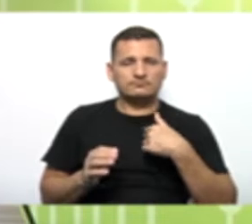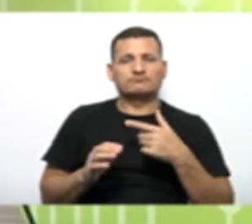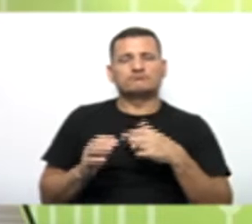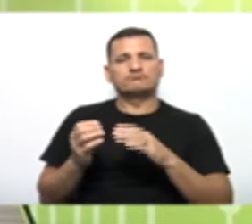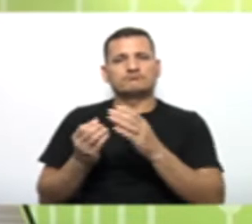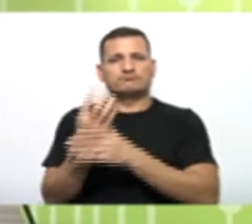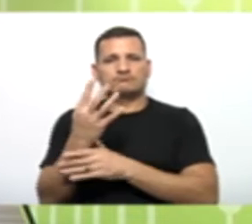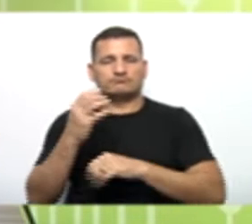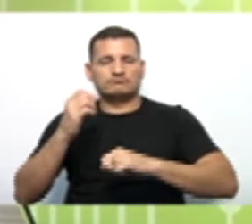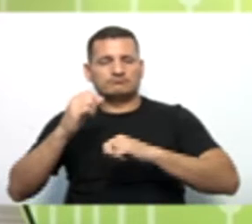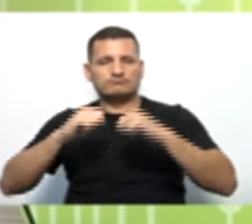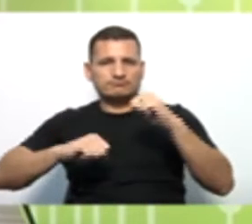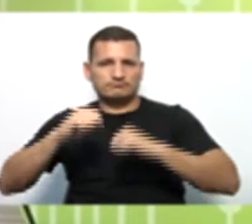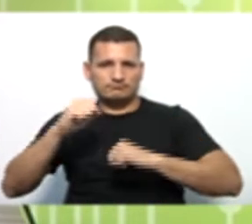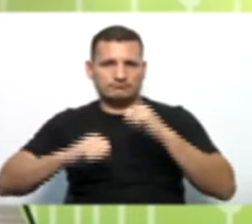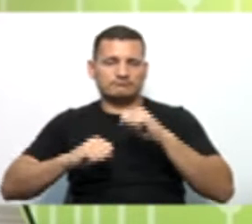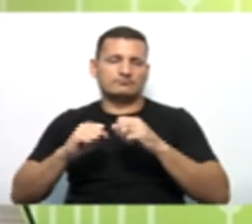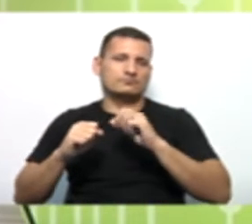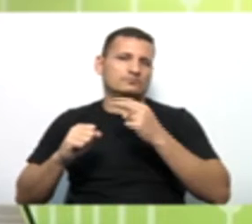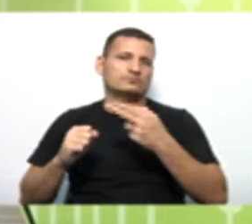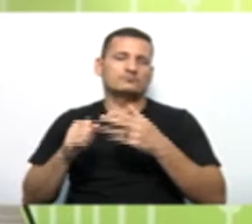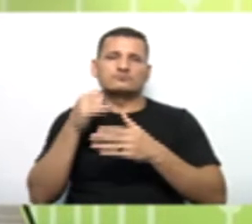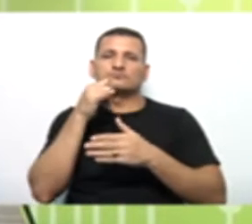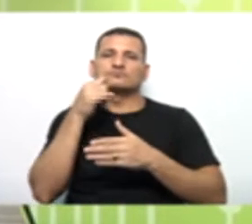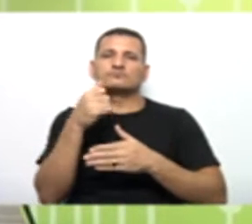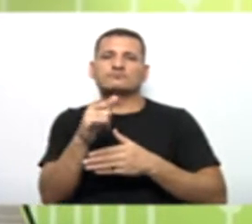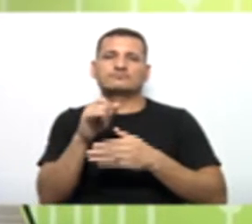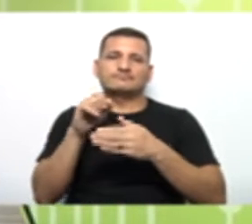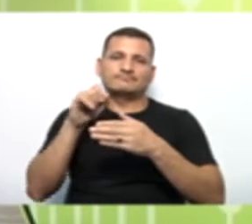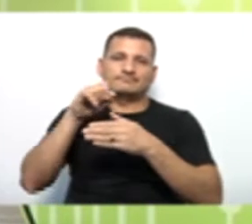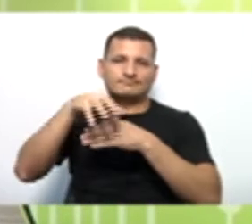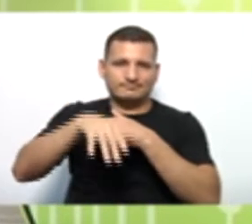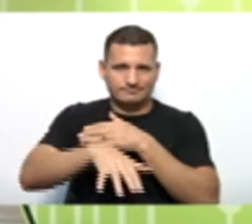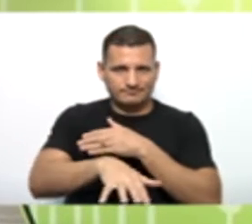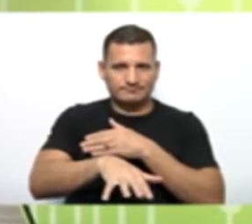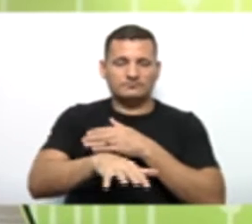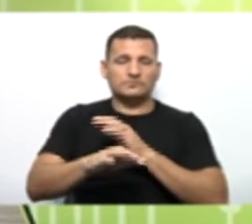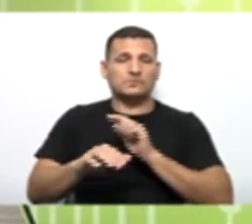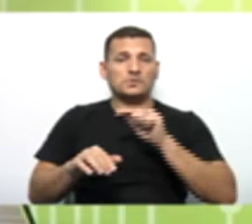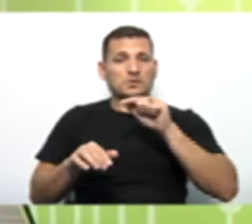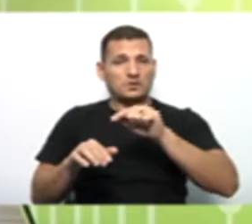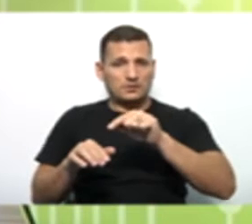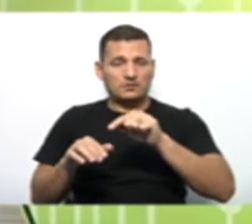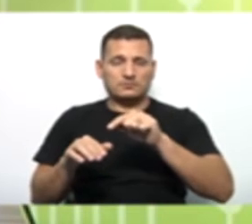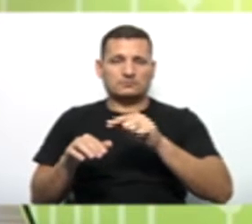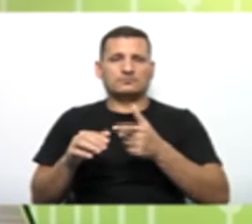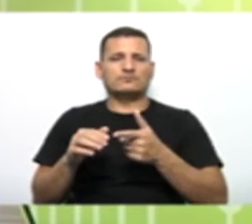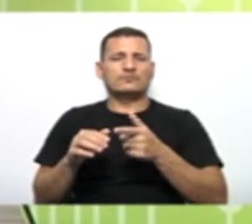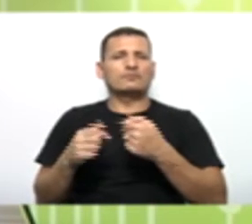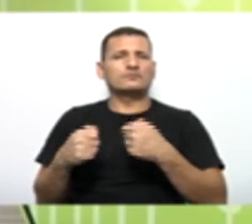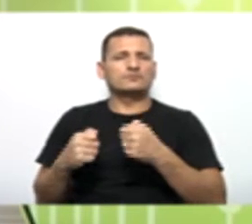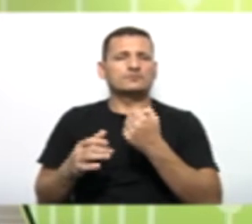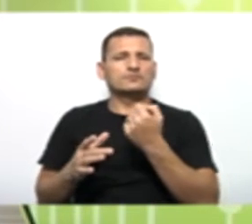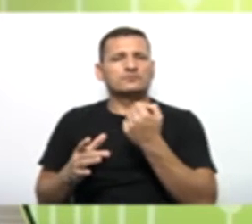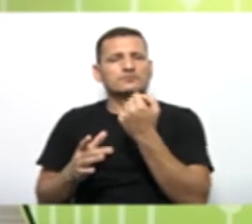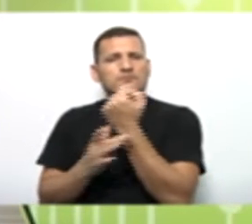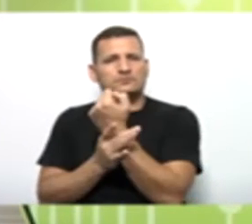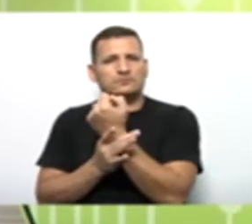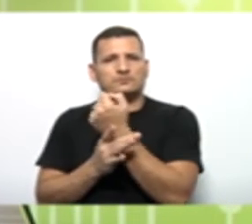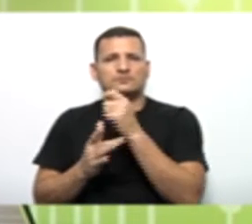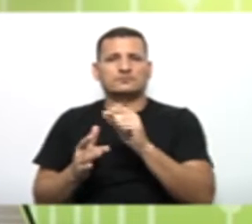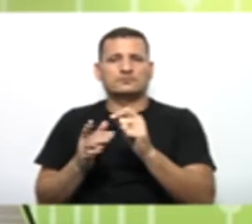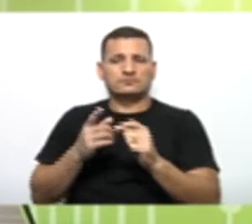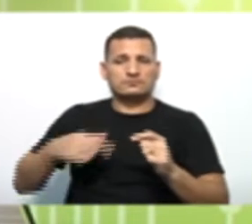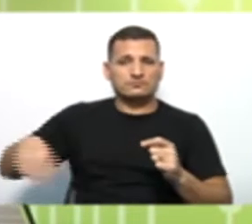usina para um lugar, uma usina de uma hidrelétrica, essa usina ela vai ter que garantir com que aquelas pessoas que